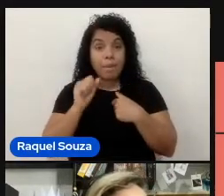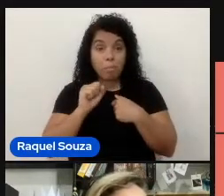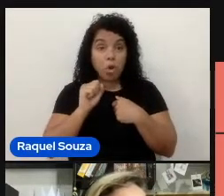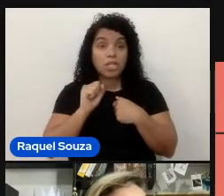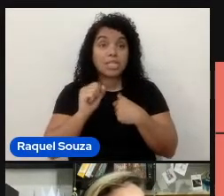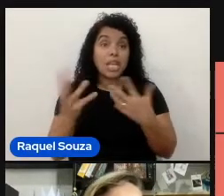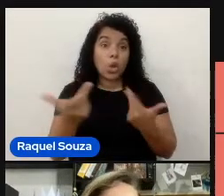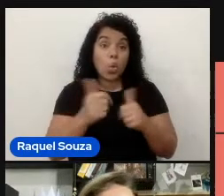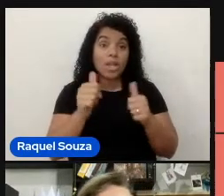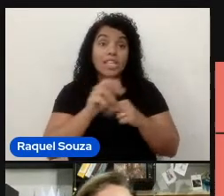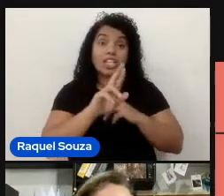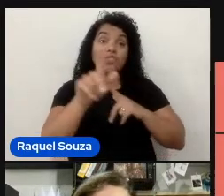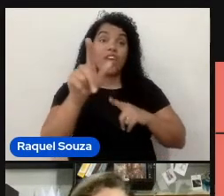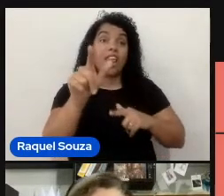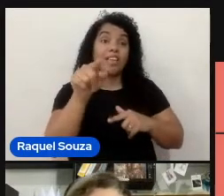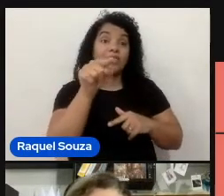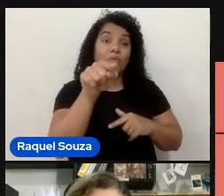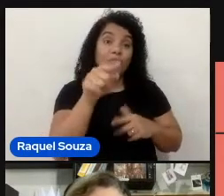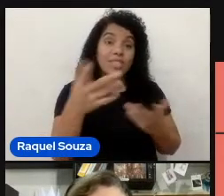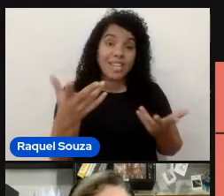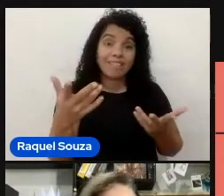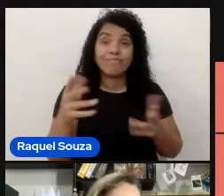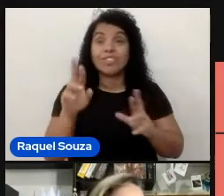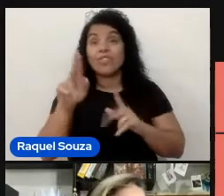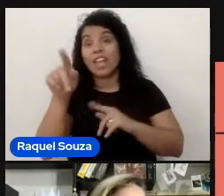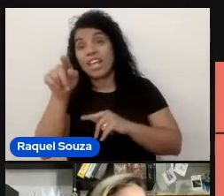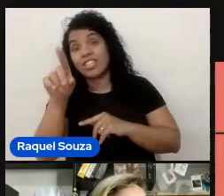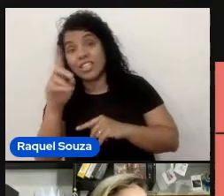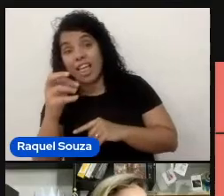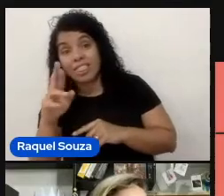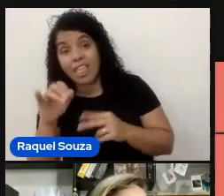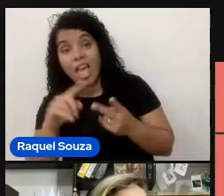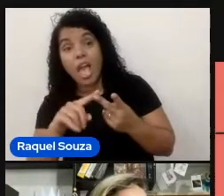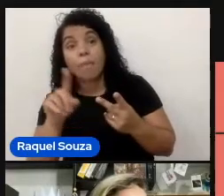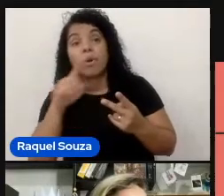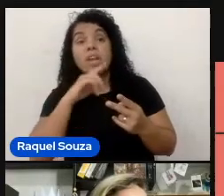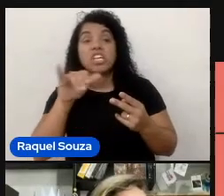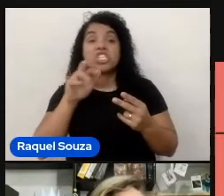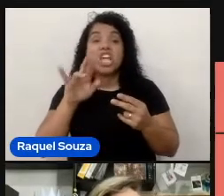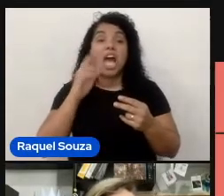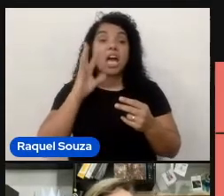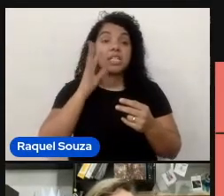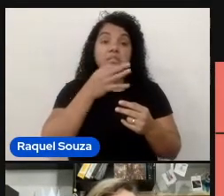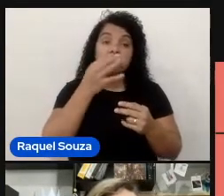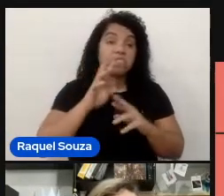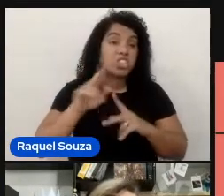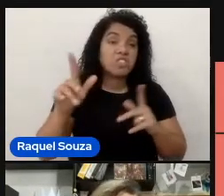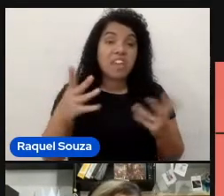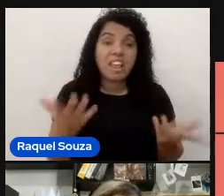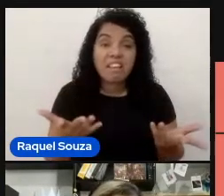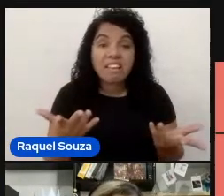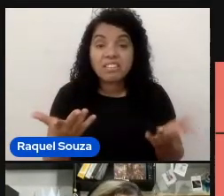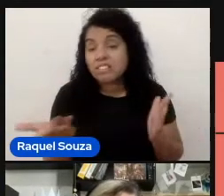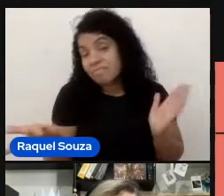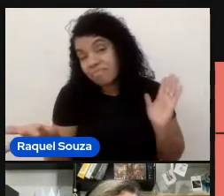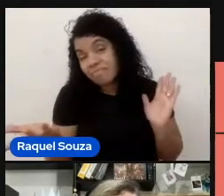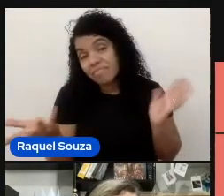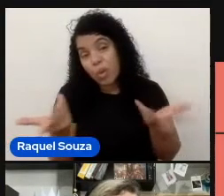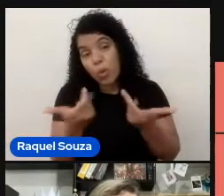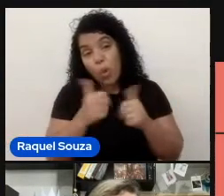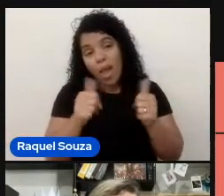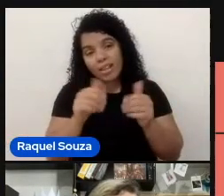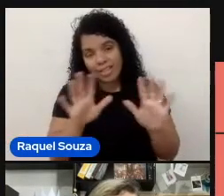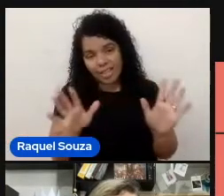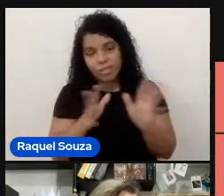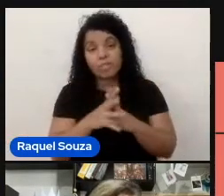diferente do que é para você, pode ser diferente do que é para Dé, pode ser diferente do que é para Jace, enfim. A ISO foi lá